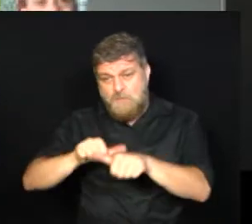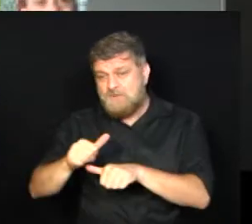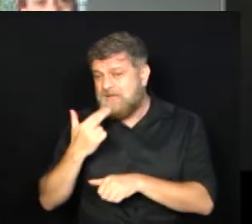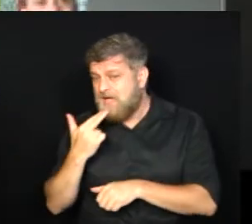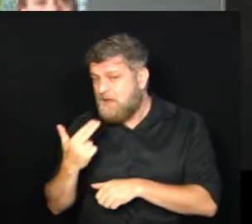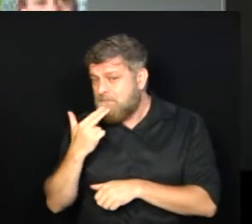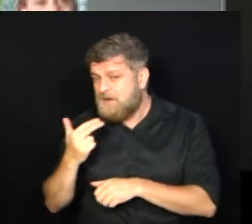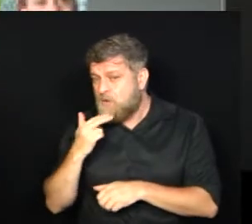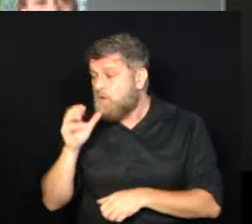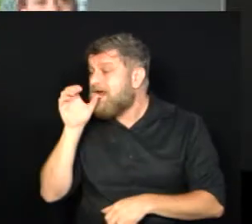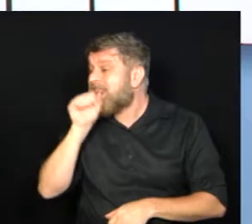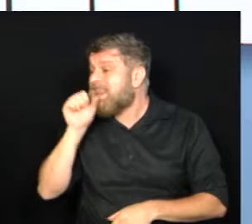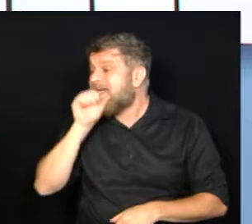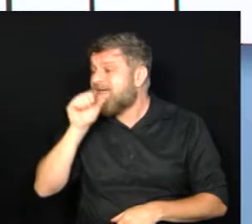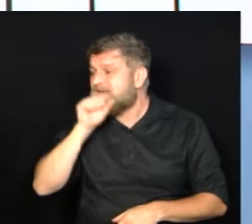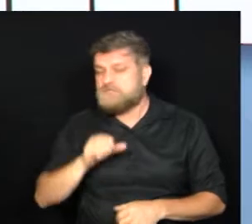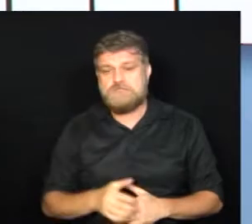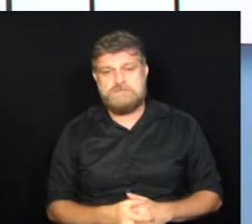laranja.